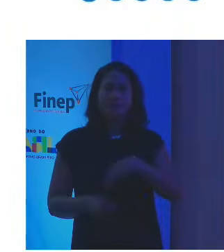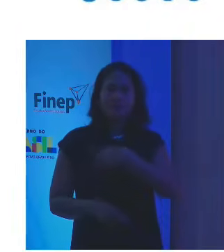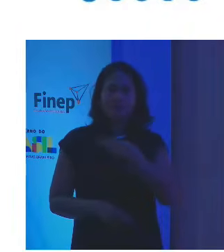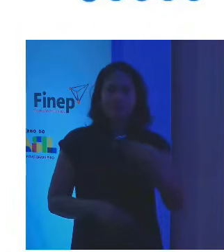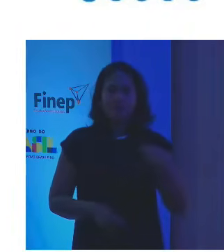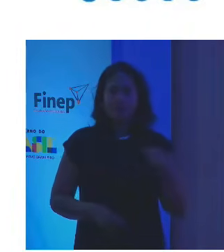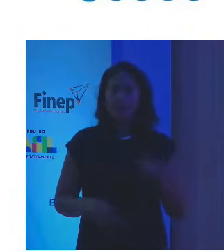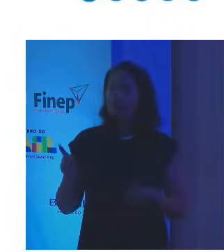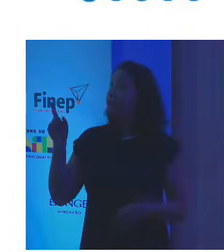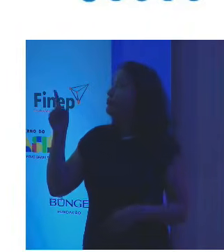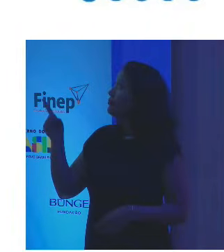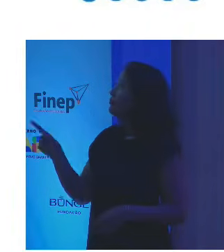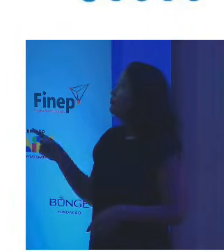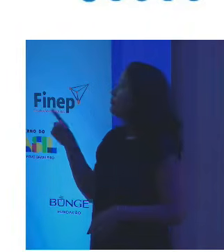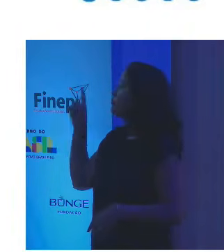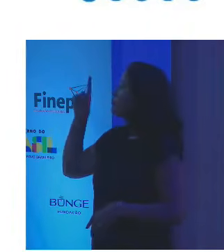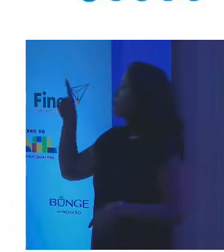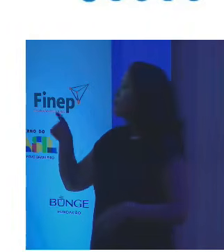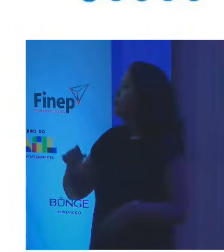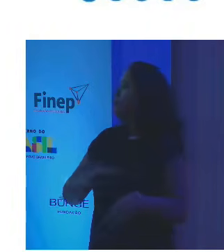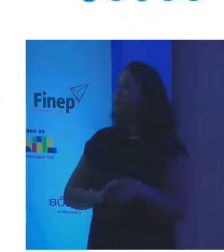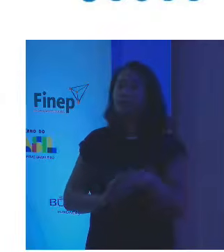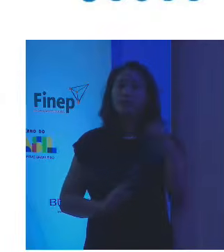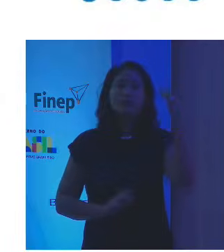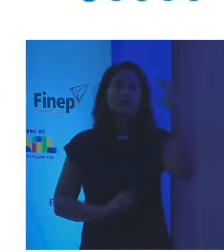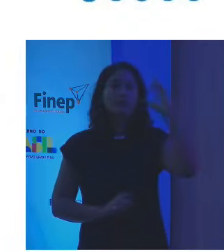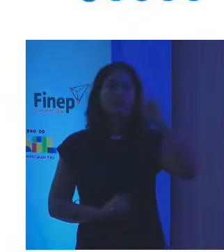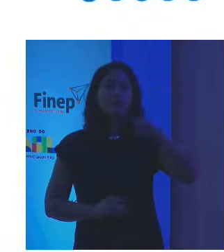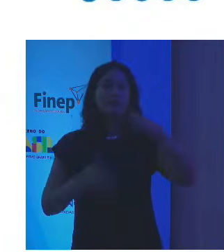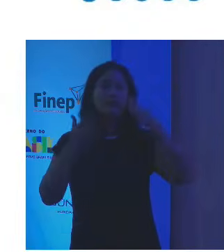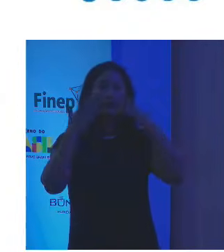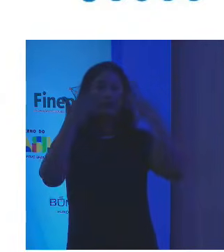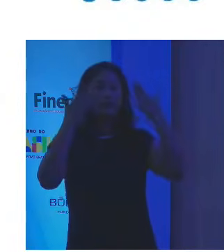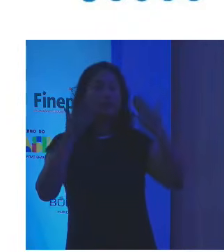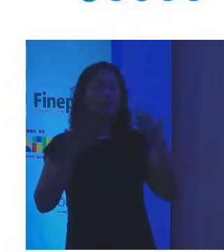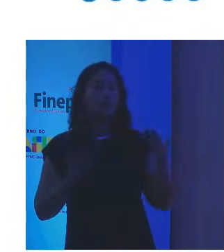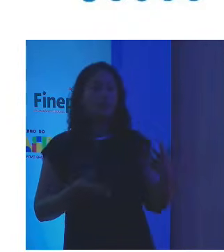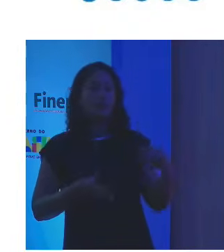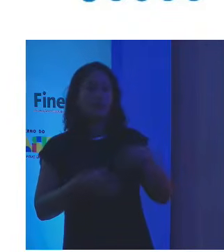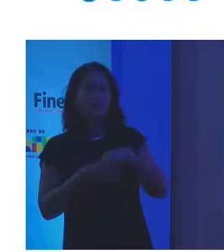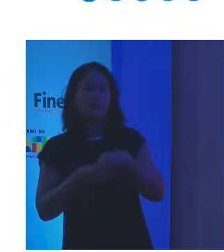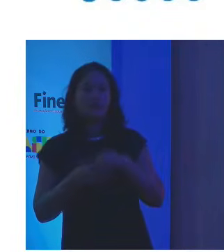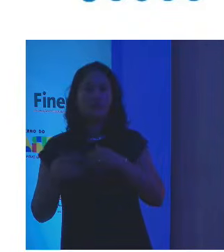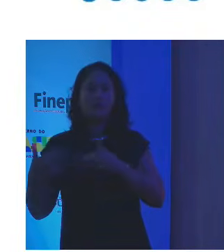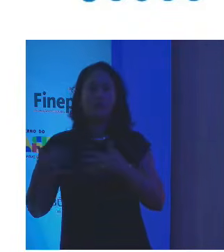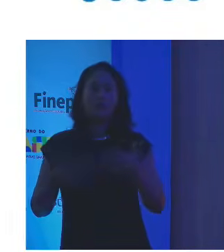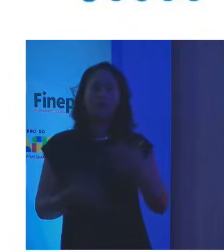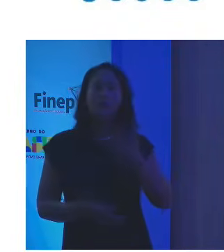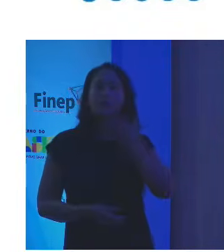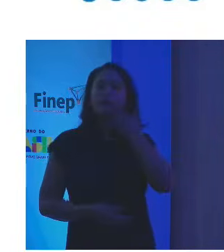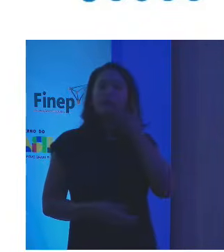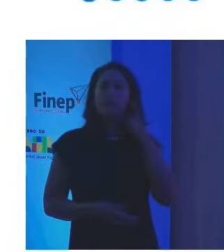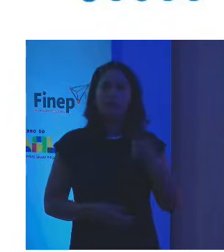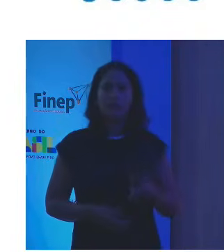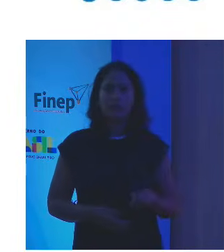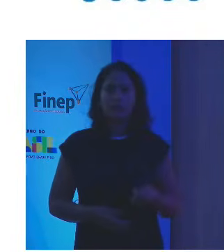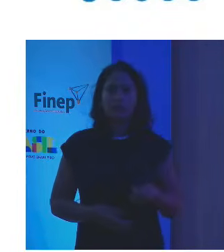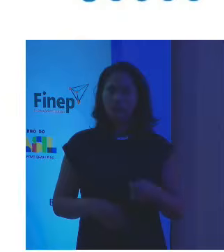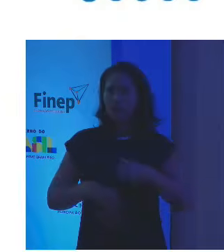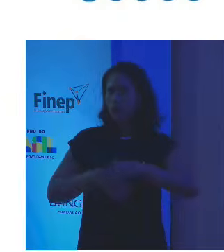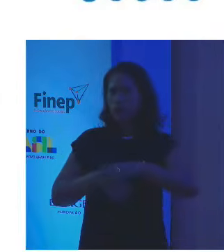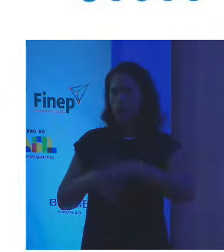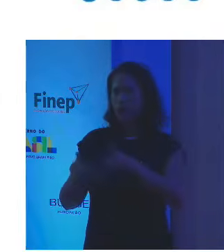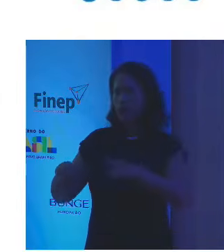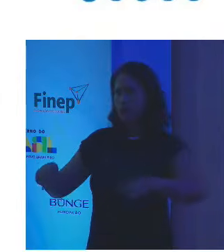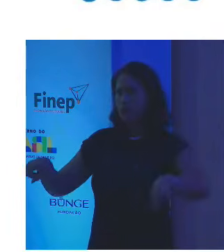Então, esses são os cientistas que estão trazendo a tal ciência para dentro dos processos diplomáticos de decisão. Não são